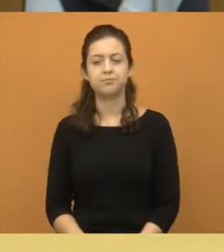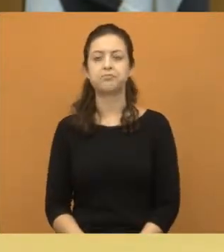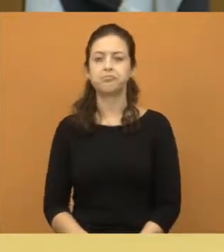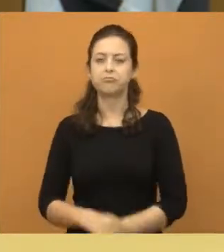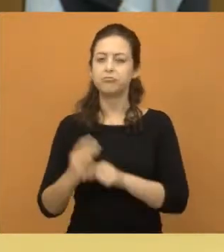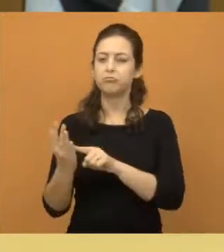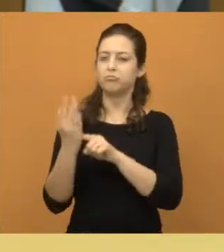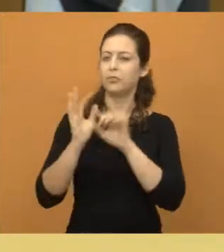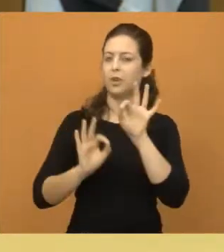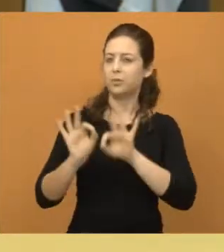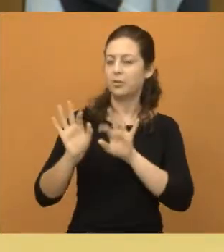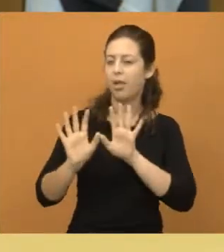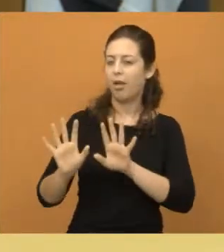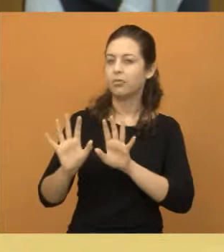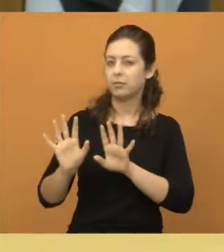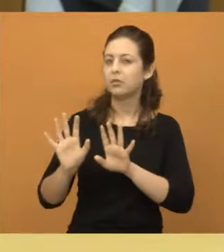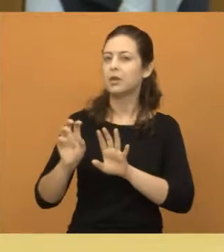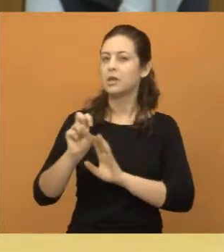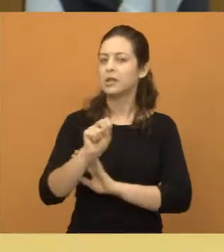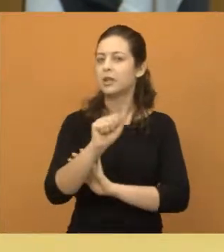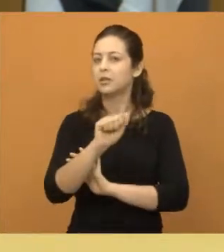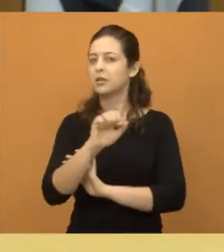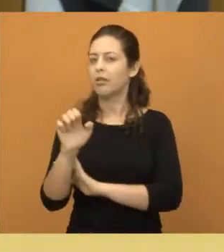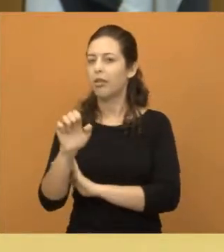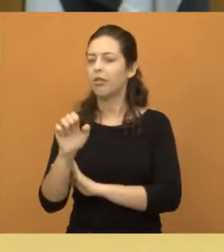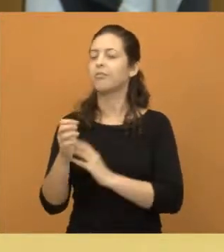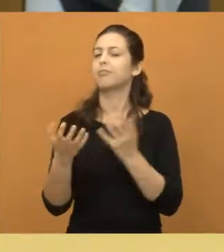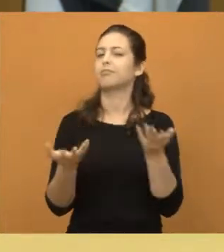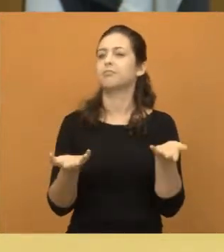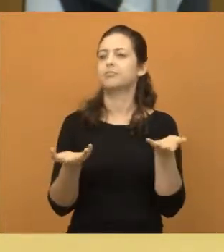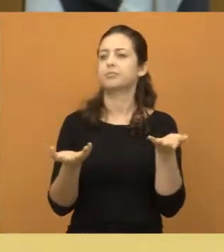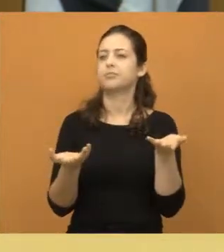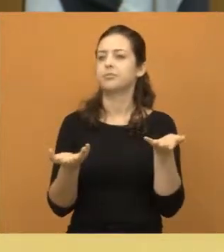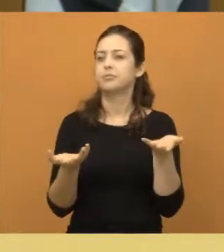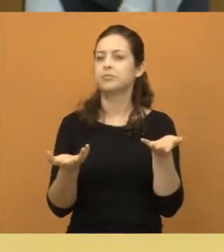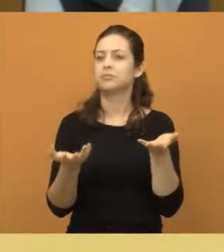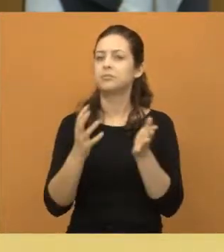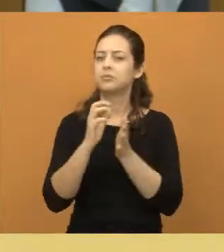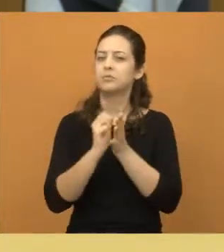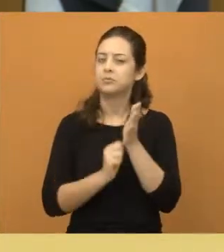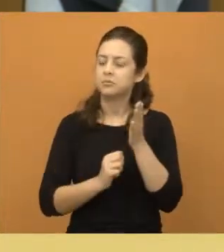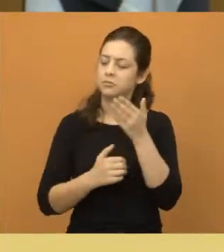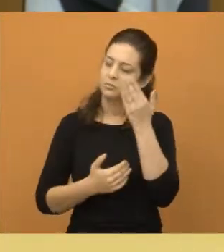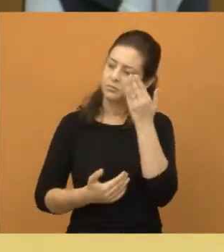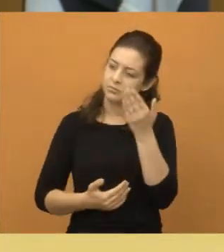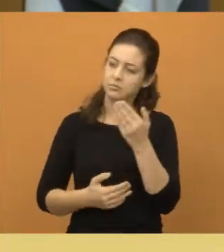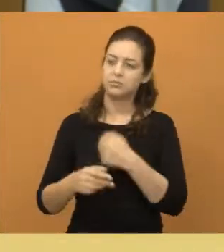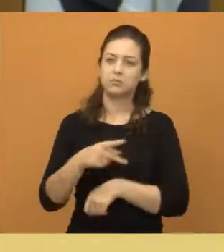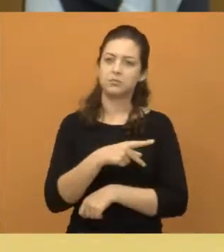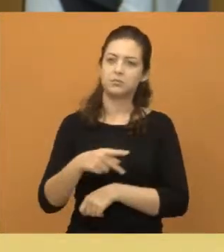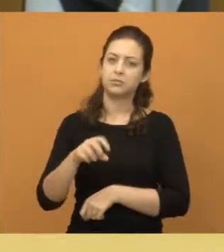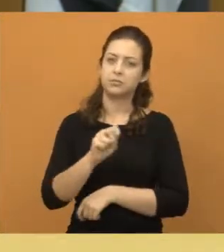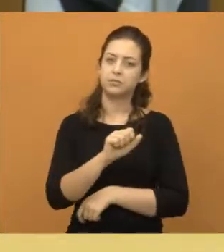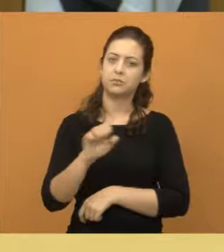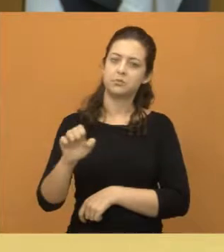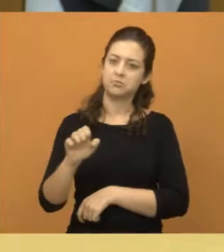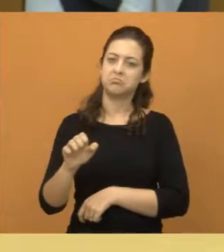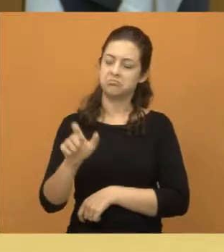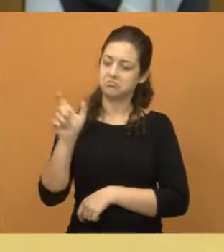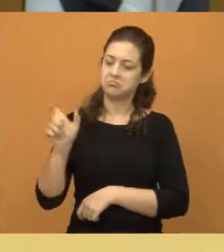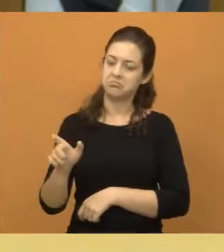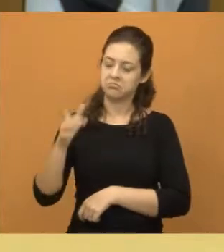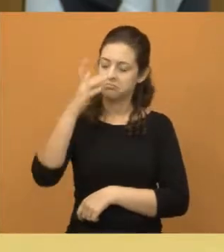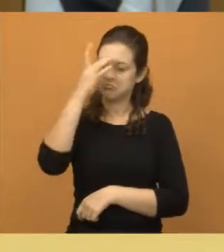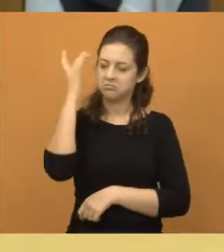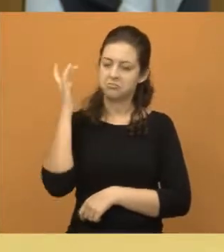um projeto dessa natureza aqui do SAI, e eu quero aqui registrar meu cumprimento ao presidente do SAI, uma pessoa